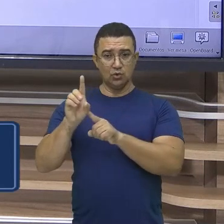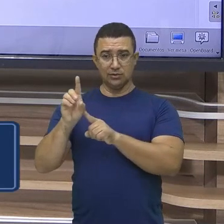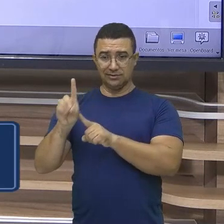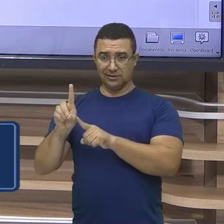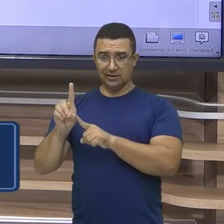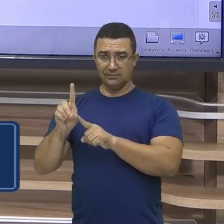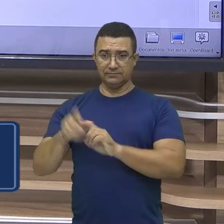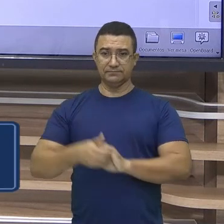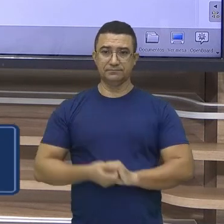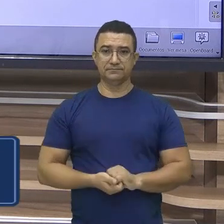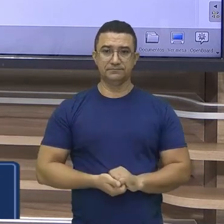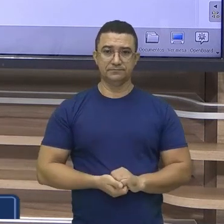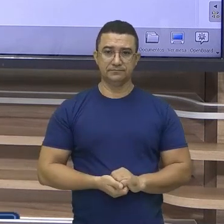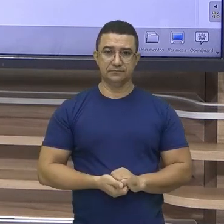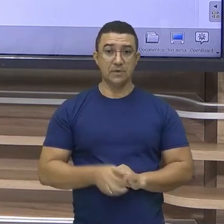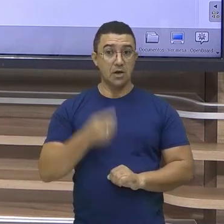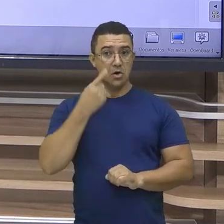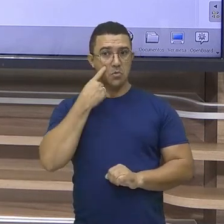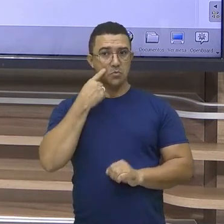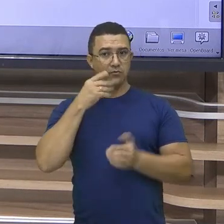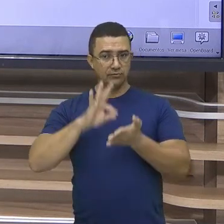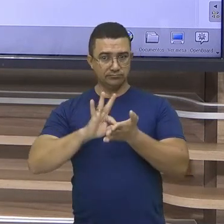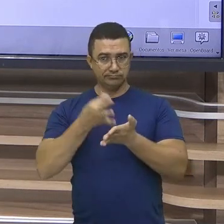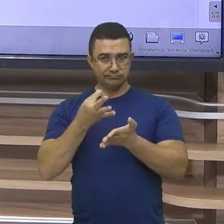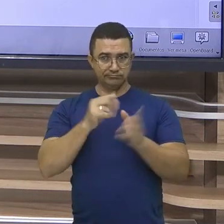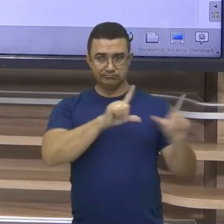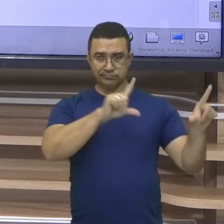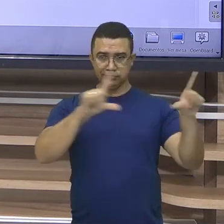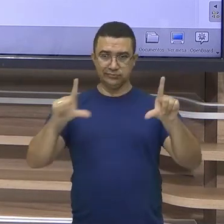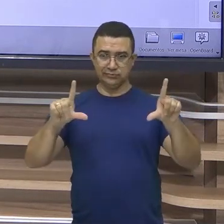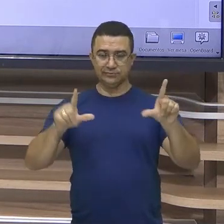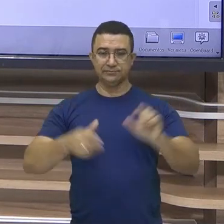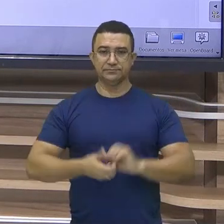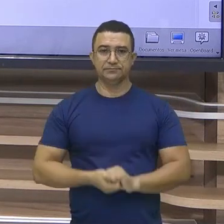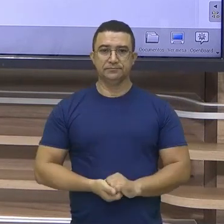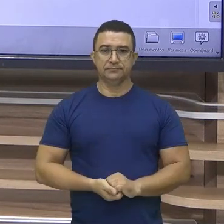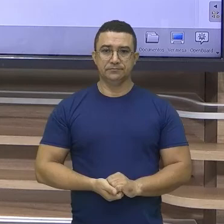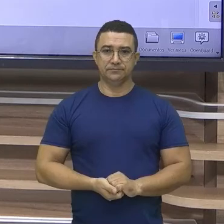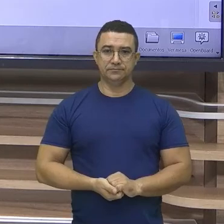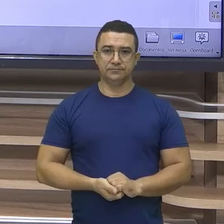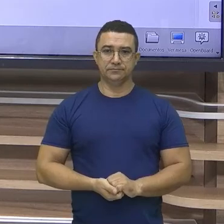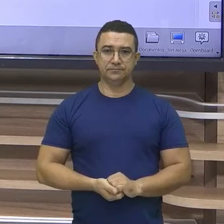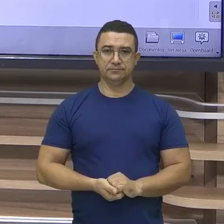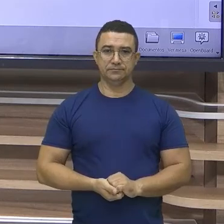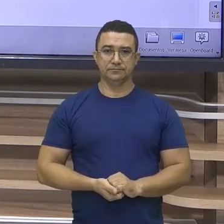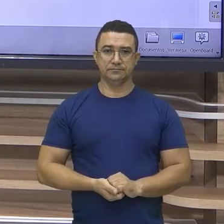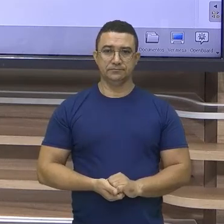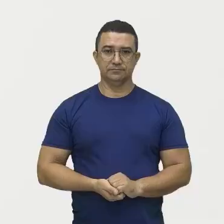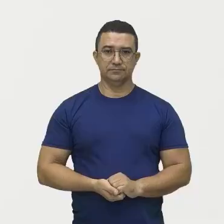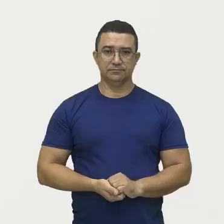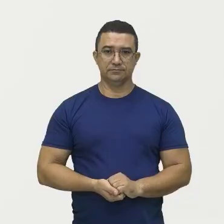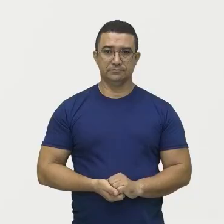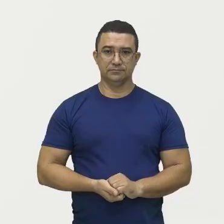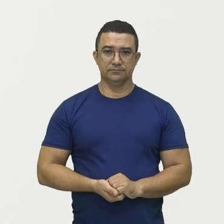Né? Vamos ver aí se vocês acertaram. Vamos voltar para a questão com a resposta correta? Olha só.